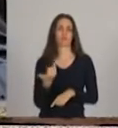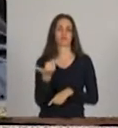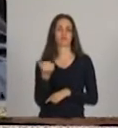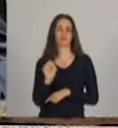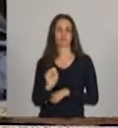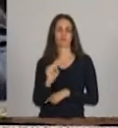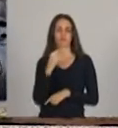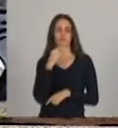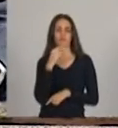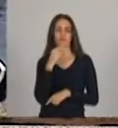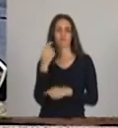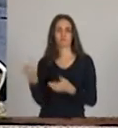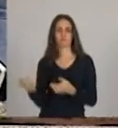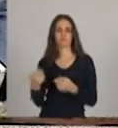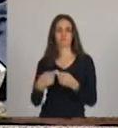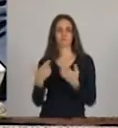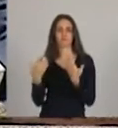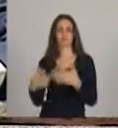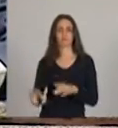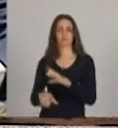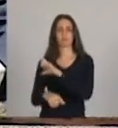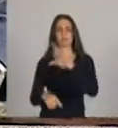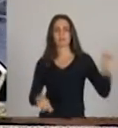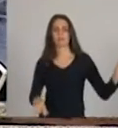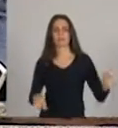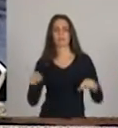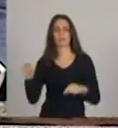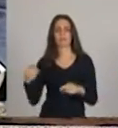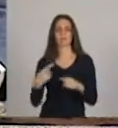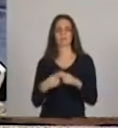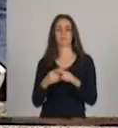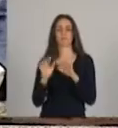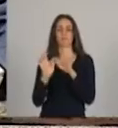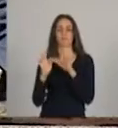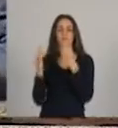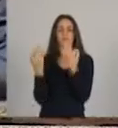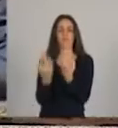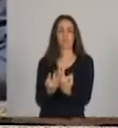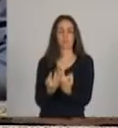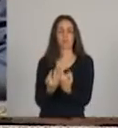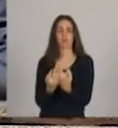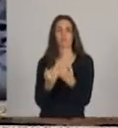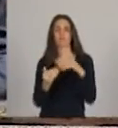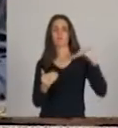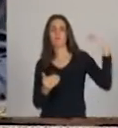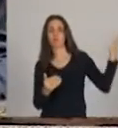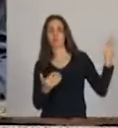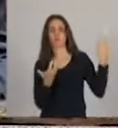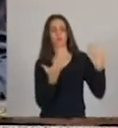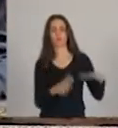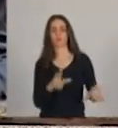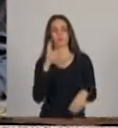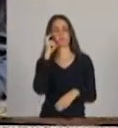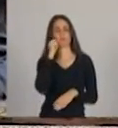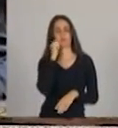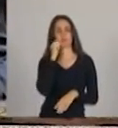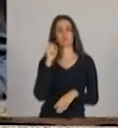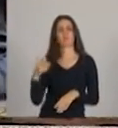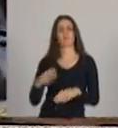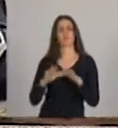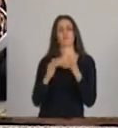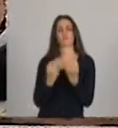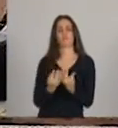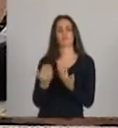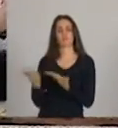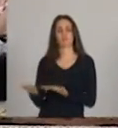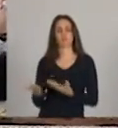difícil, porque eles não queriam de jeito nenhum, até a própria família, às vezes, que estava fora, não queria adotar o seu parente. Então,